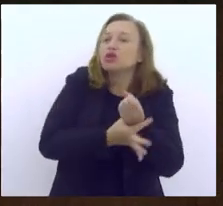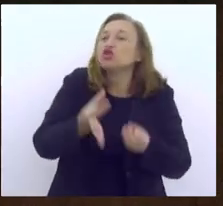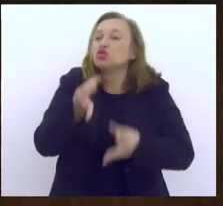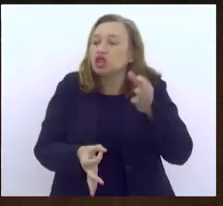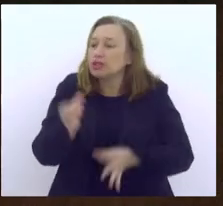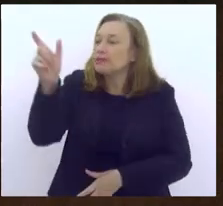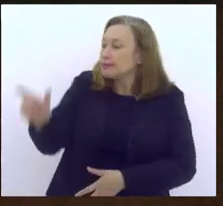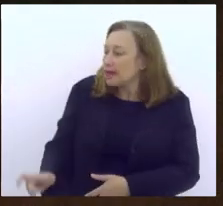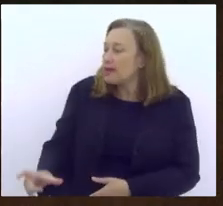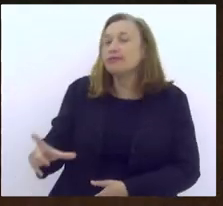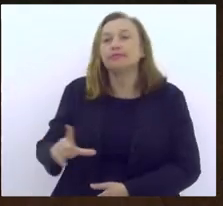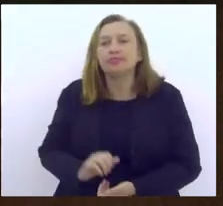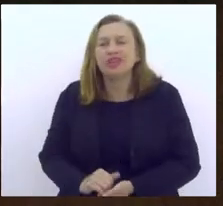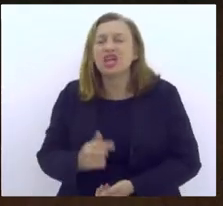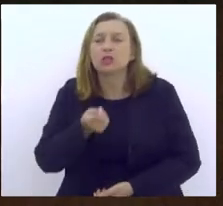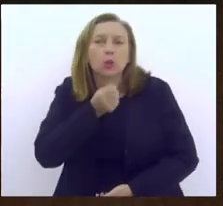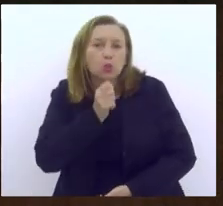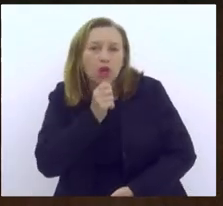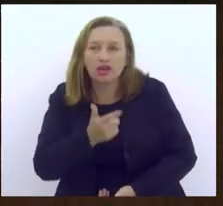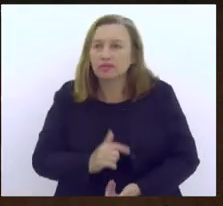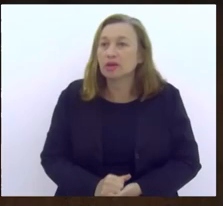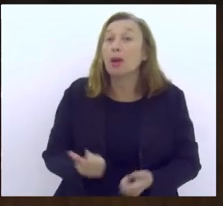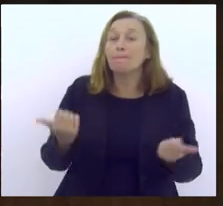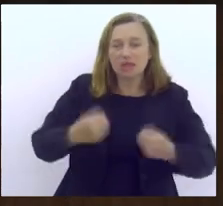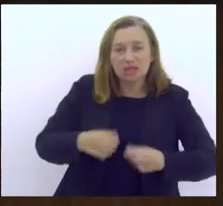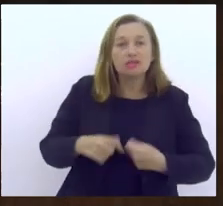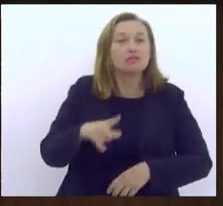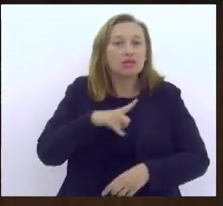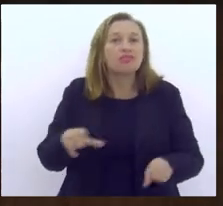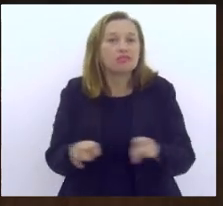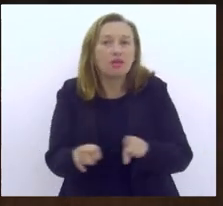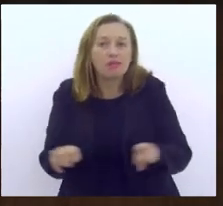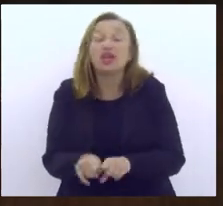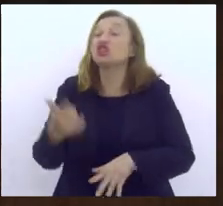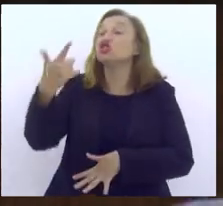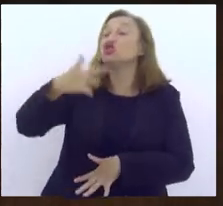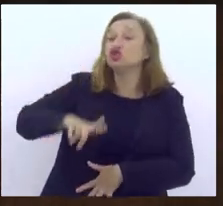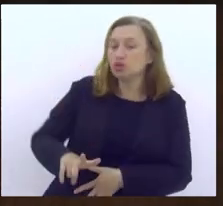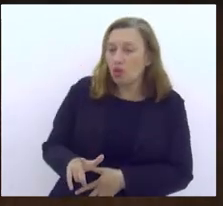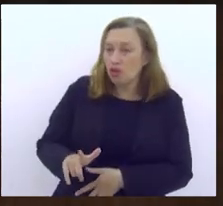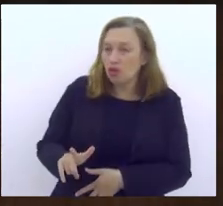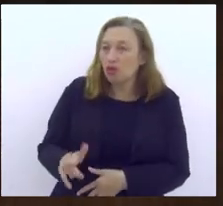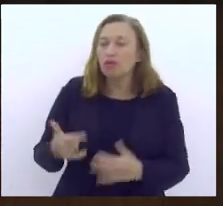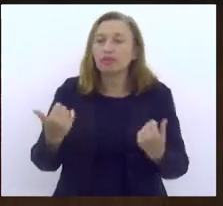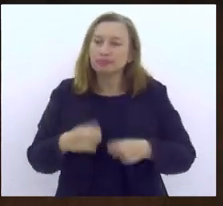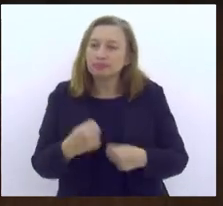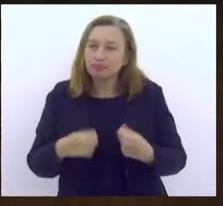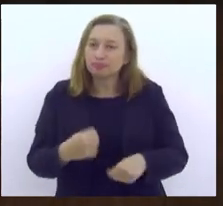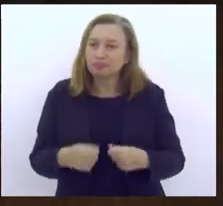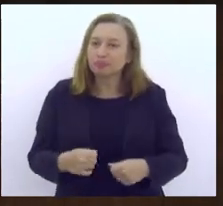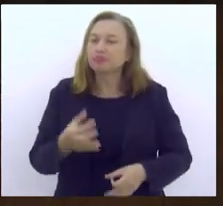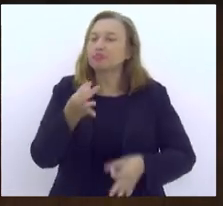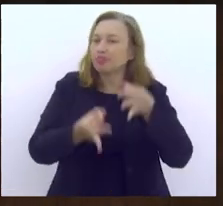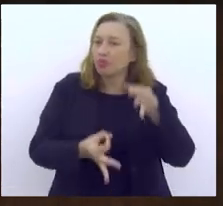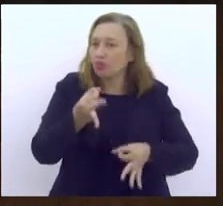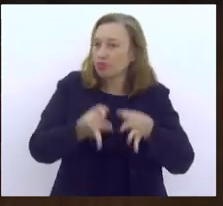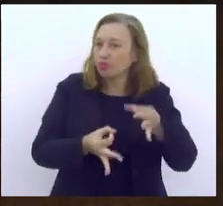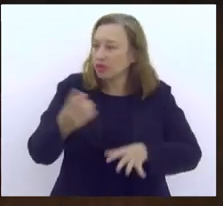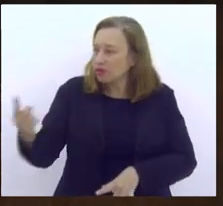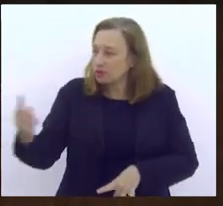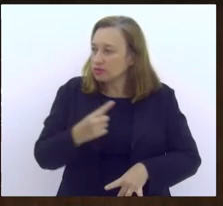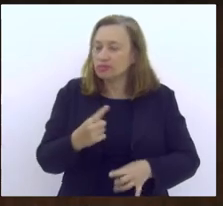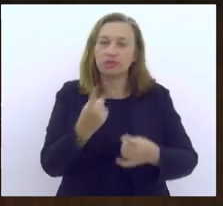tem? Nenhuma. Ele também precisa ter. Mais uma vez, nós temos que trazer o judiciário para